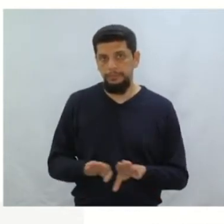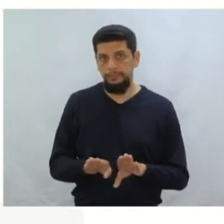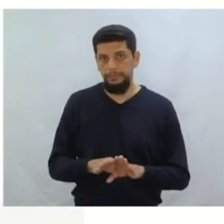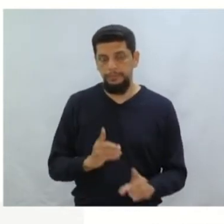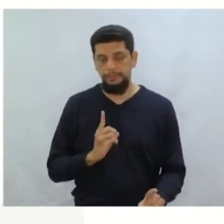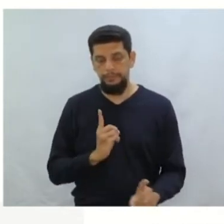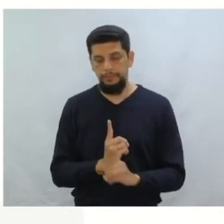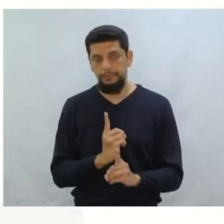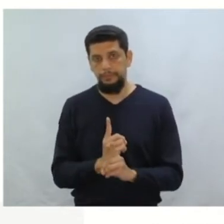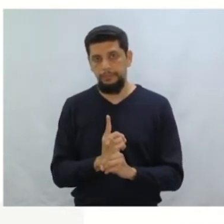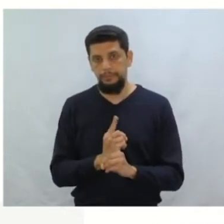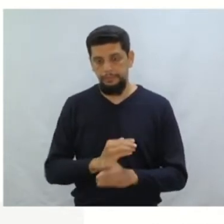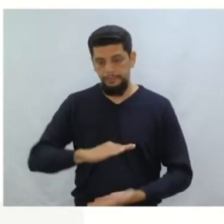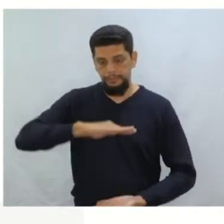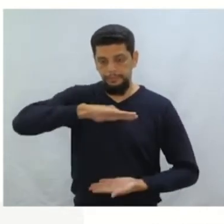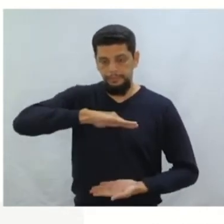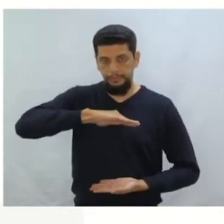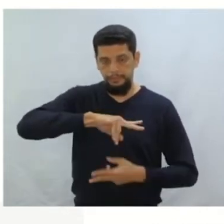Duas embalagens, né?